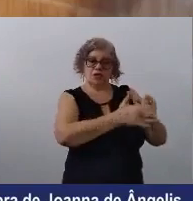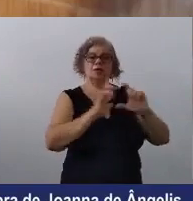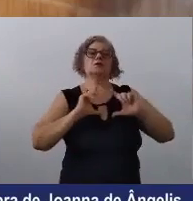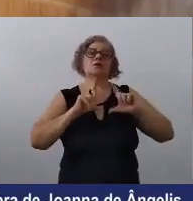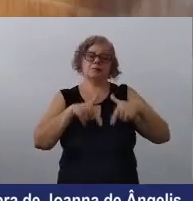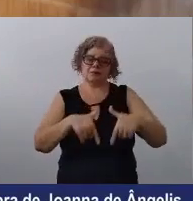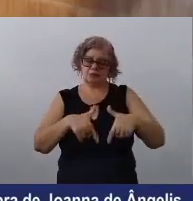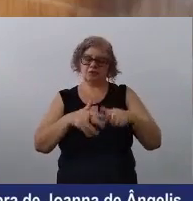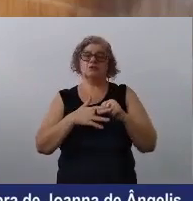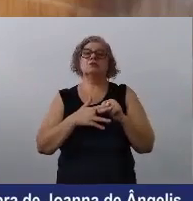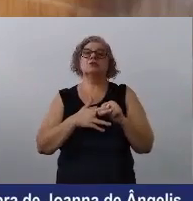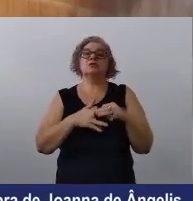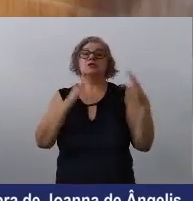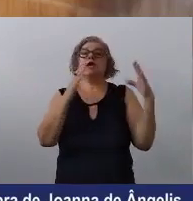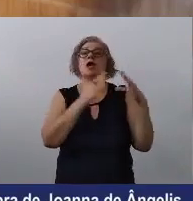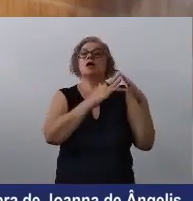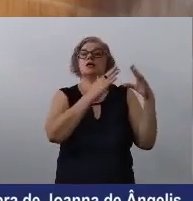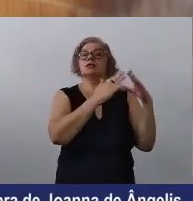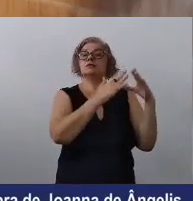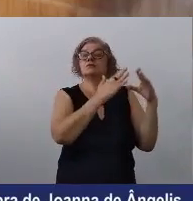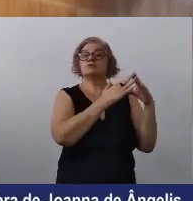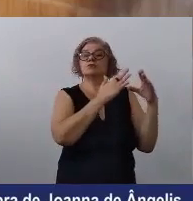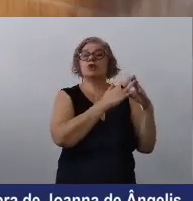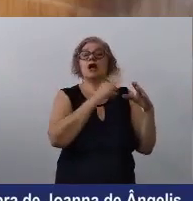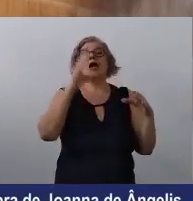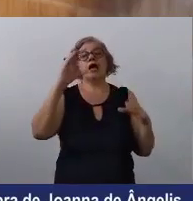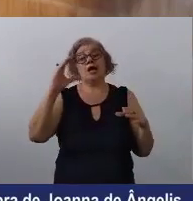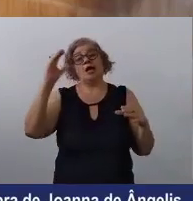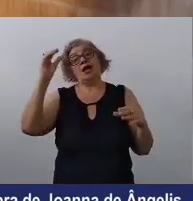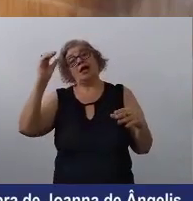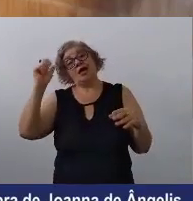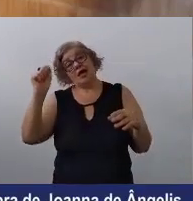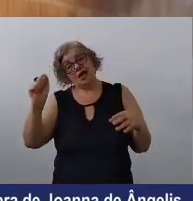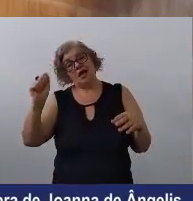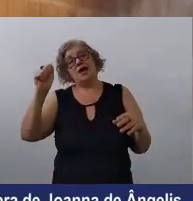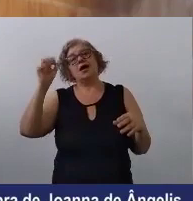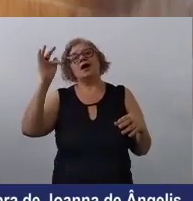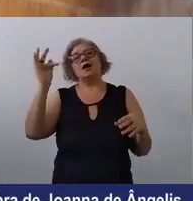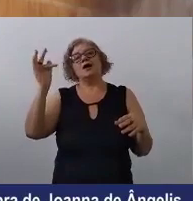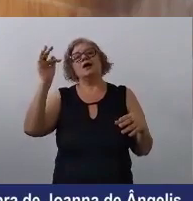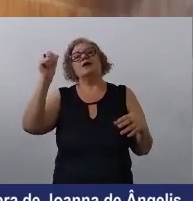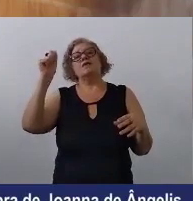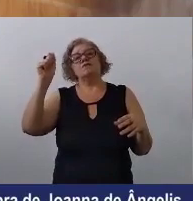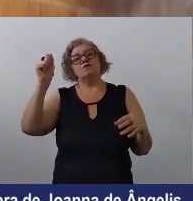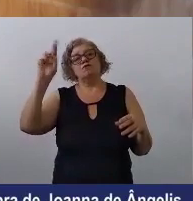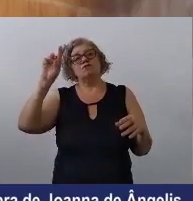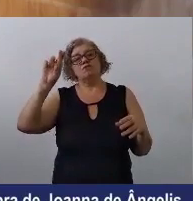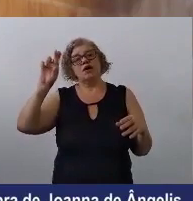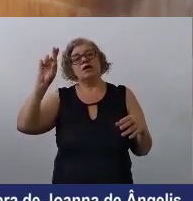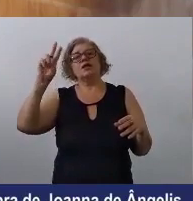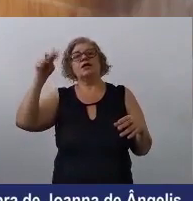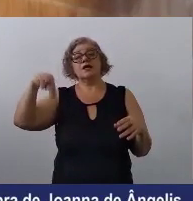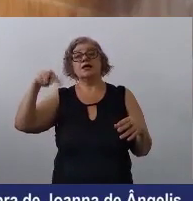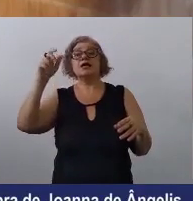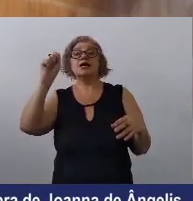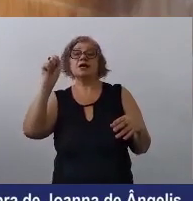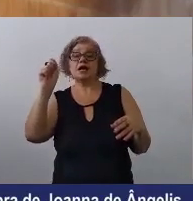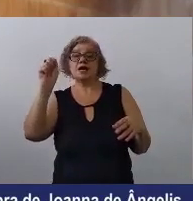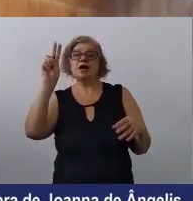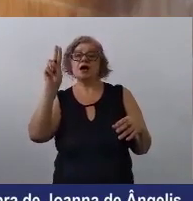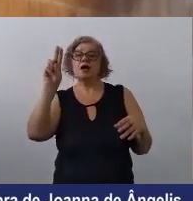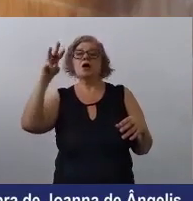Quando eles chegam na Palestina, eles vão morar em Cafarnaum, o centro, do discipulado de